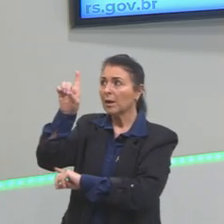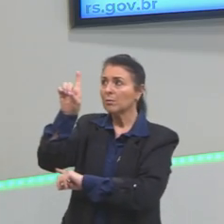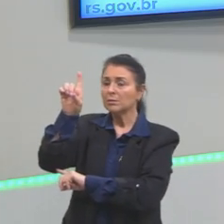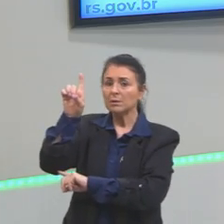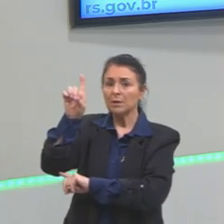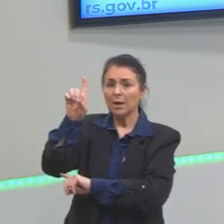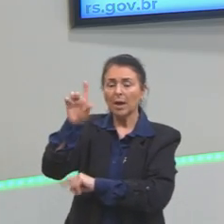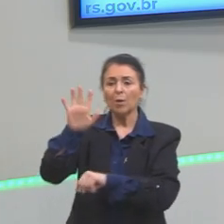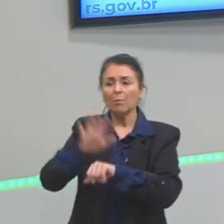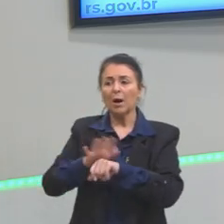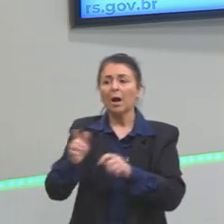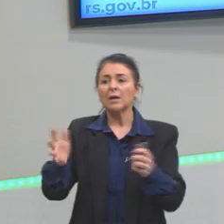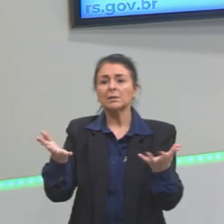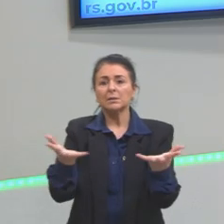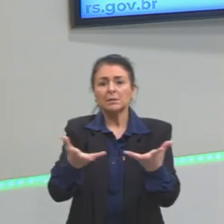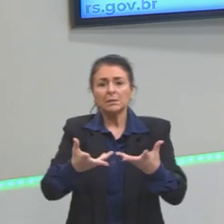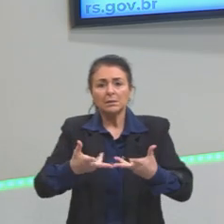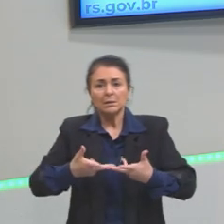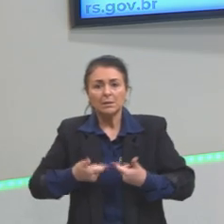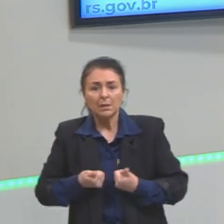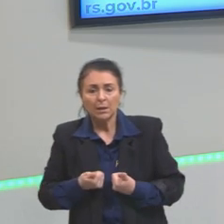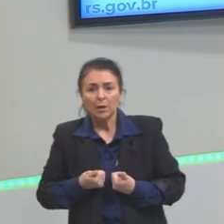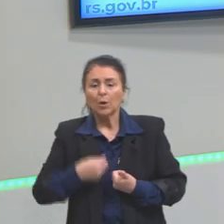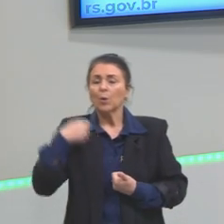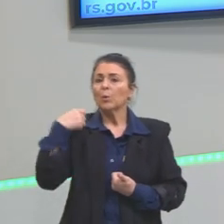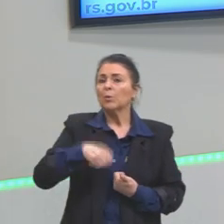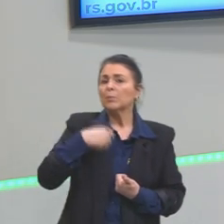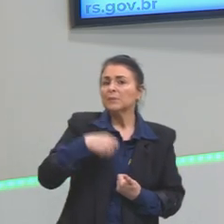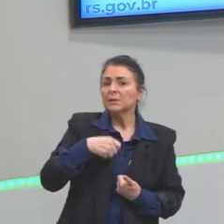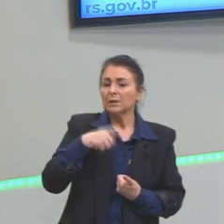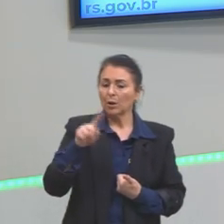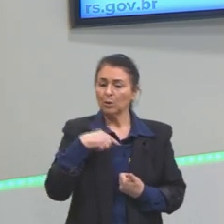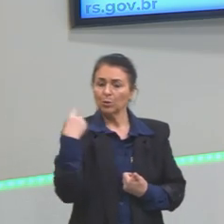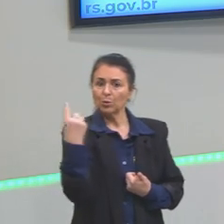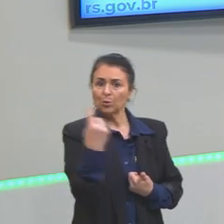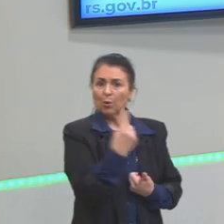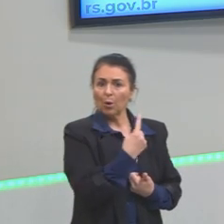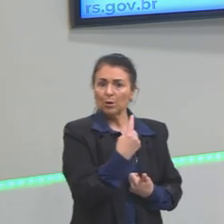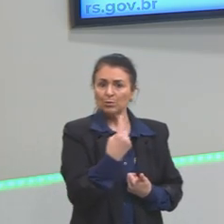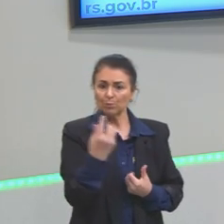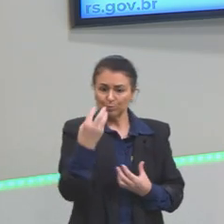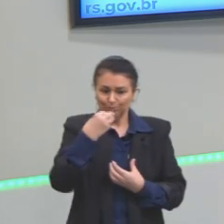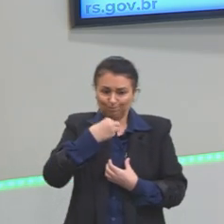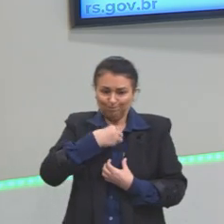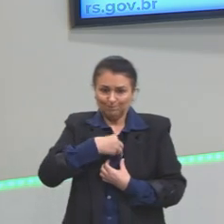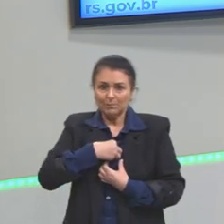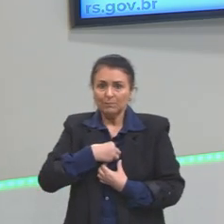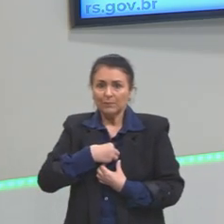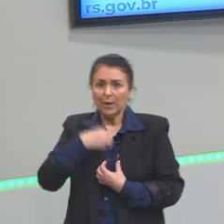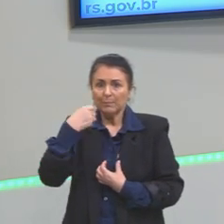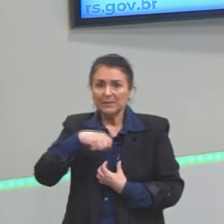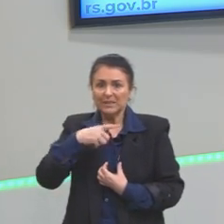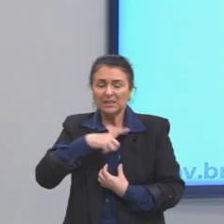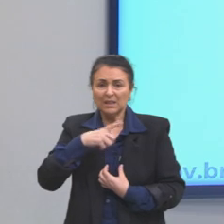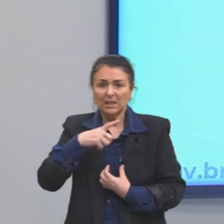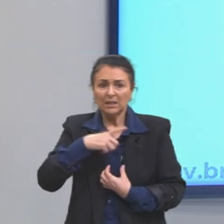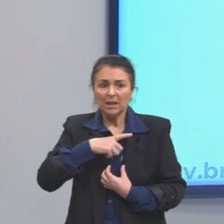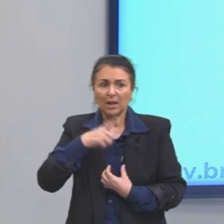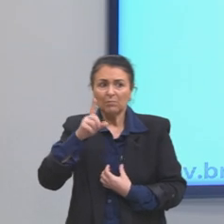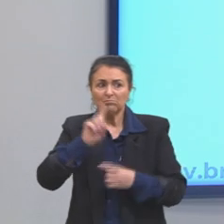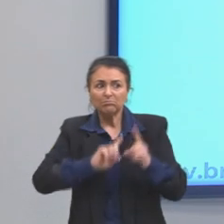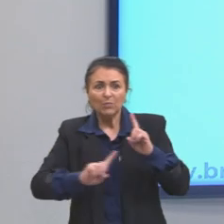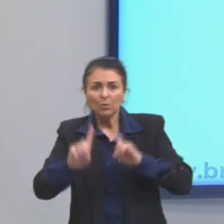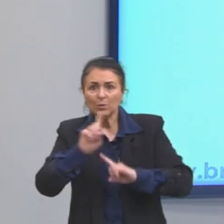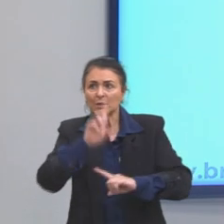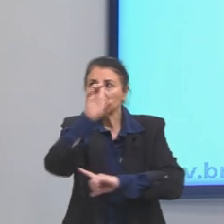causa eficiente o necessário o contingente nós somos nós somos uma contingência Então deve haver um necessário absoluto